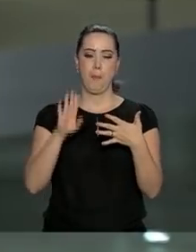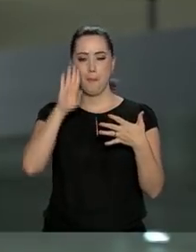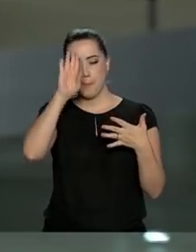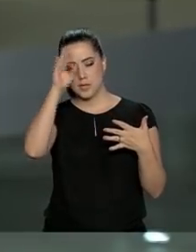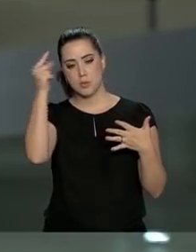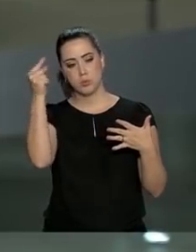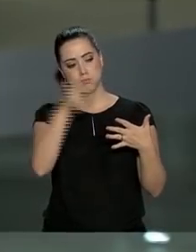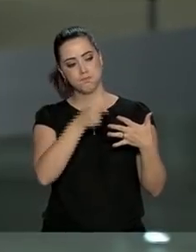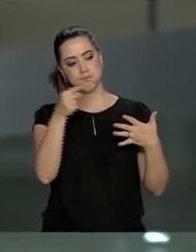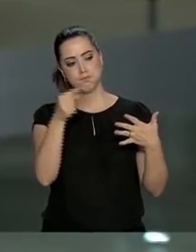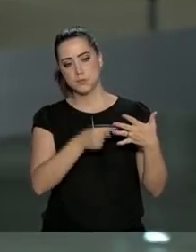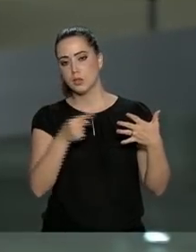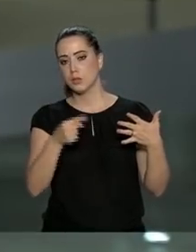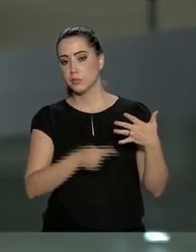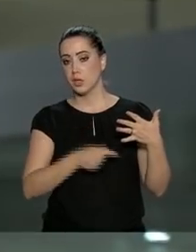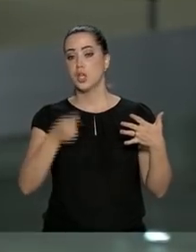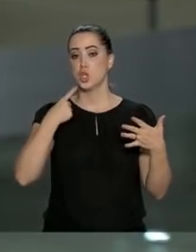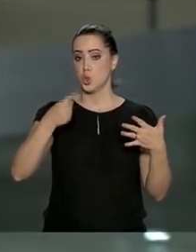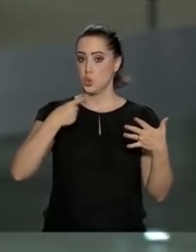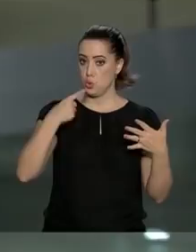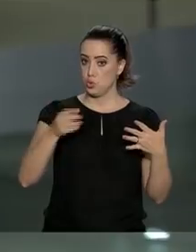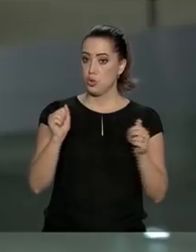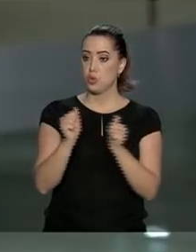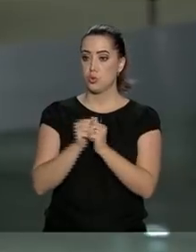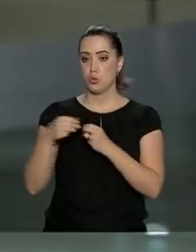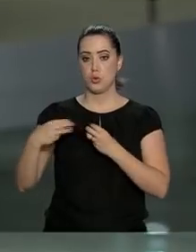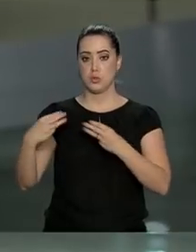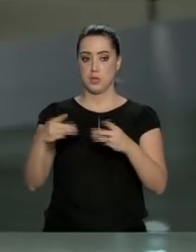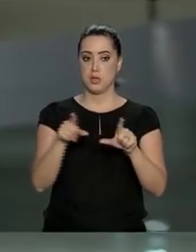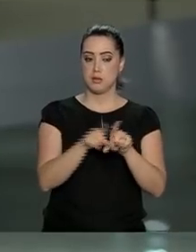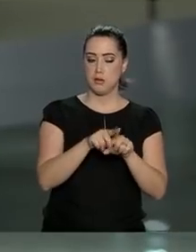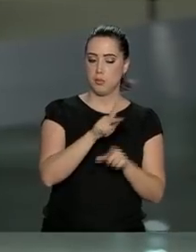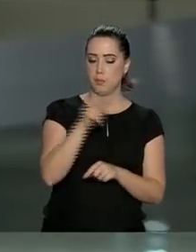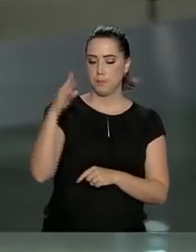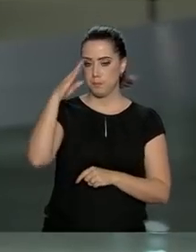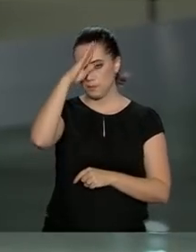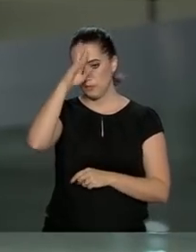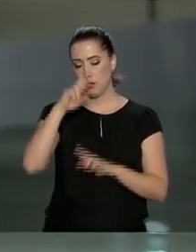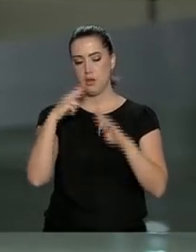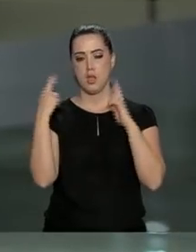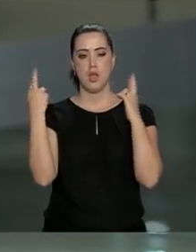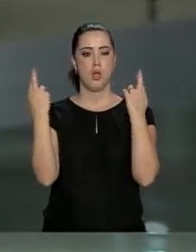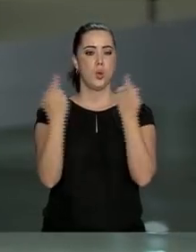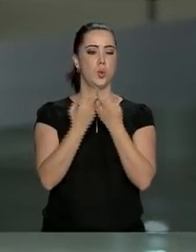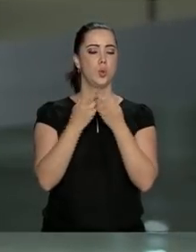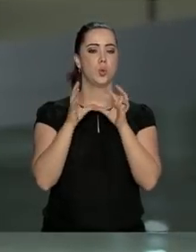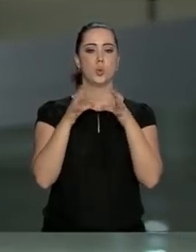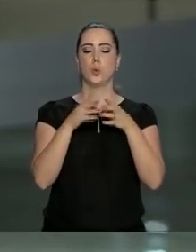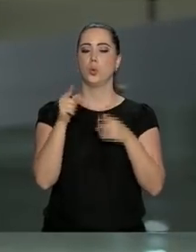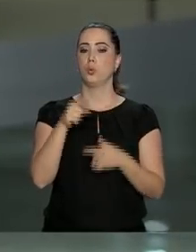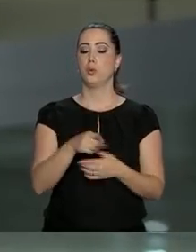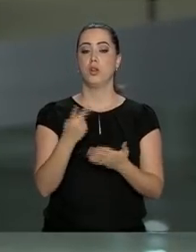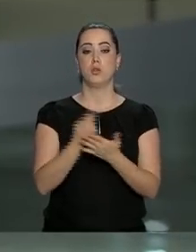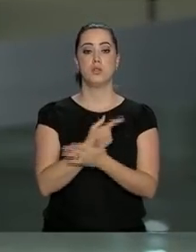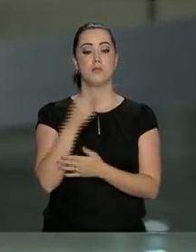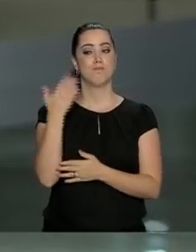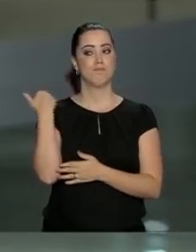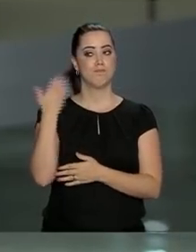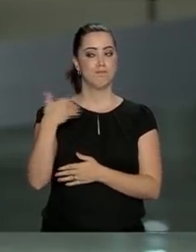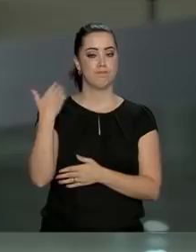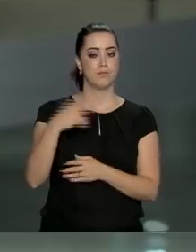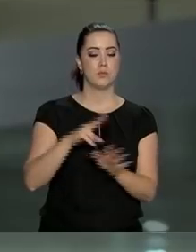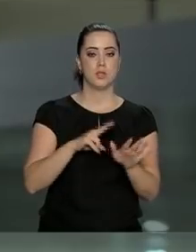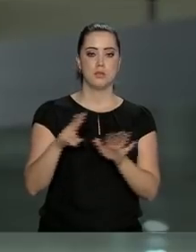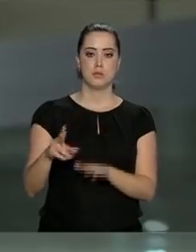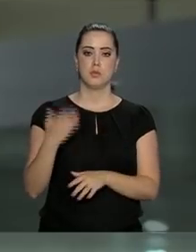prioritárias discutidas pelos ministros e pelo presidente Jair Bolsonaro durante reuniões ministeriais realizadas nas últimas